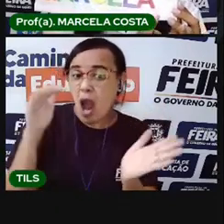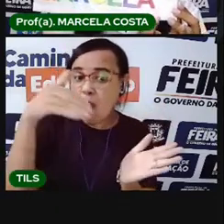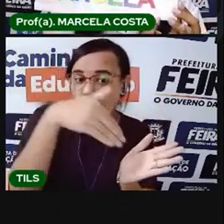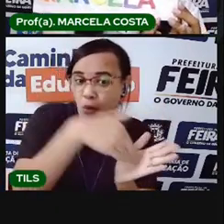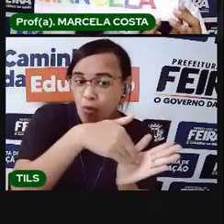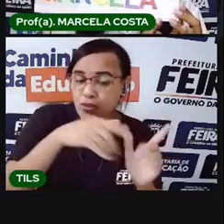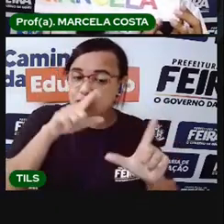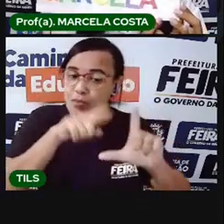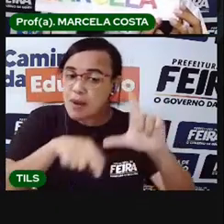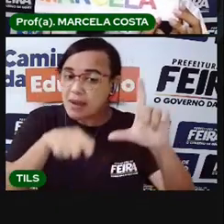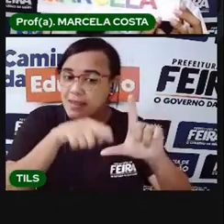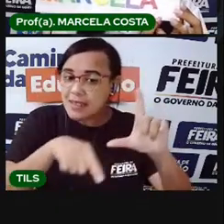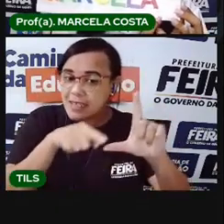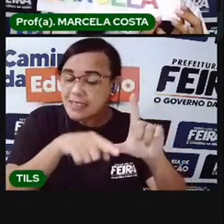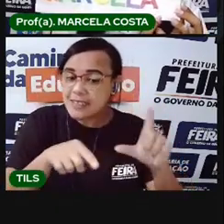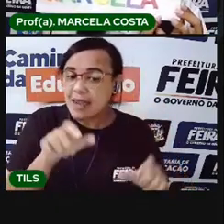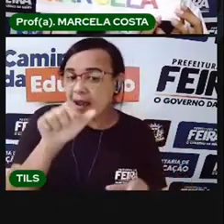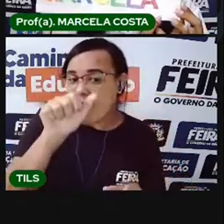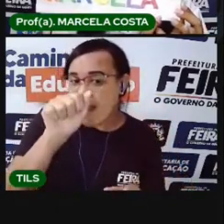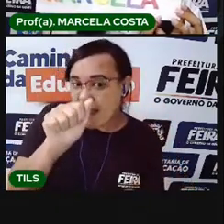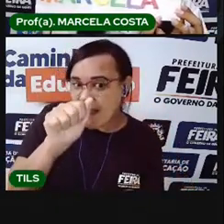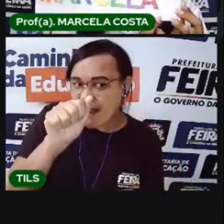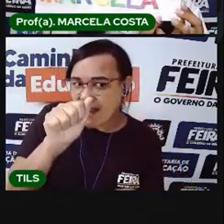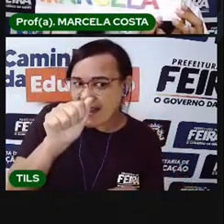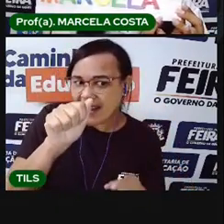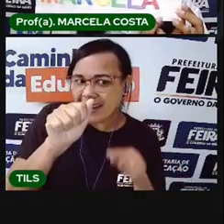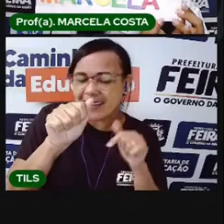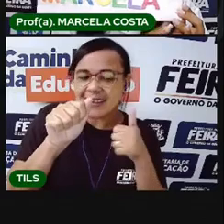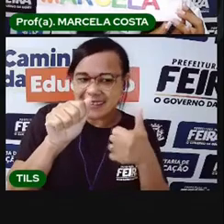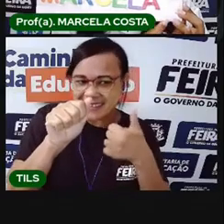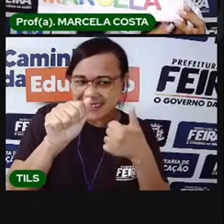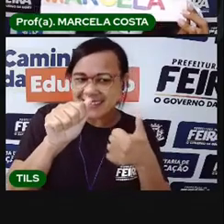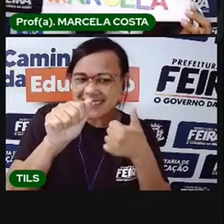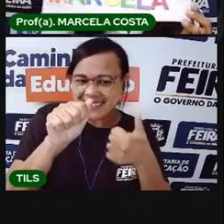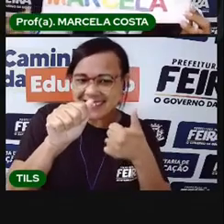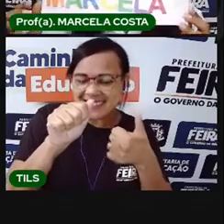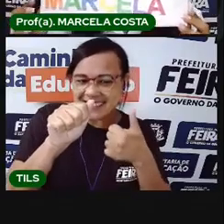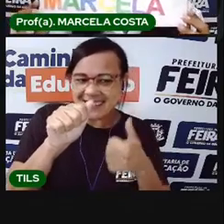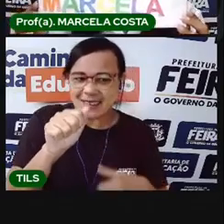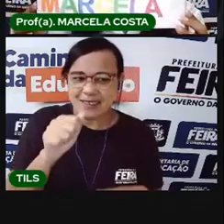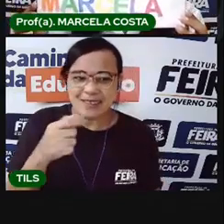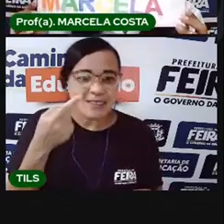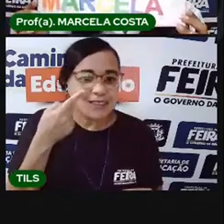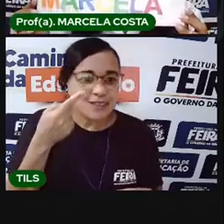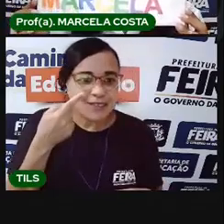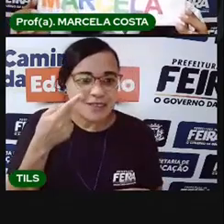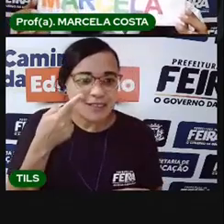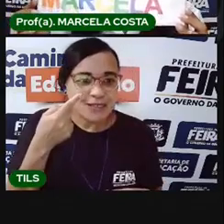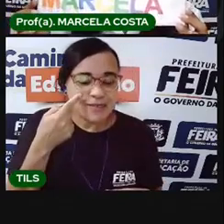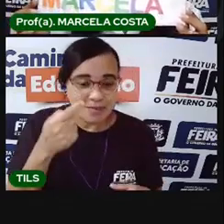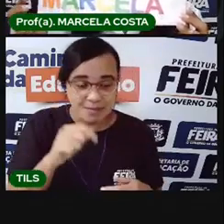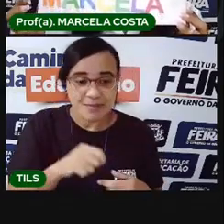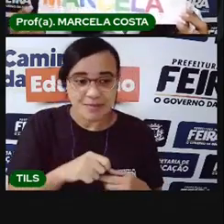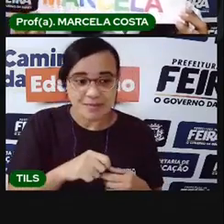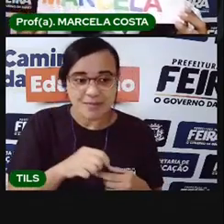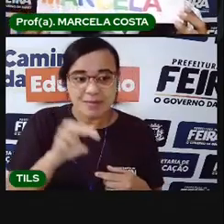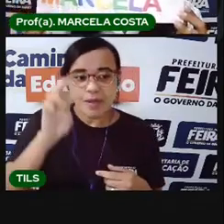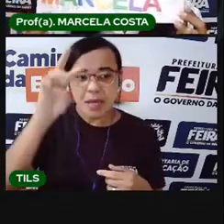Olha a última letra do meu nome, a letra A. Vamos fazer a leitura juntos?